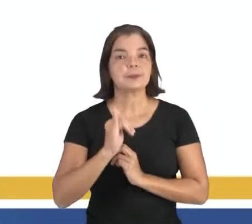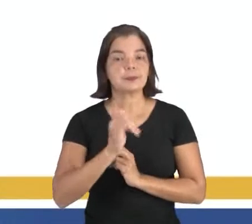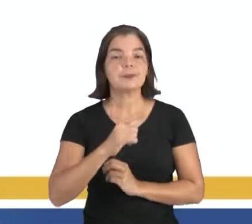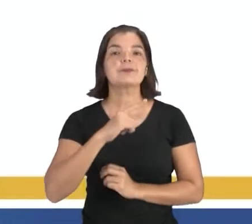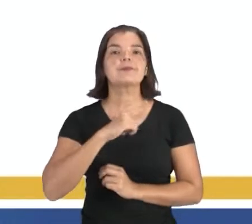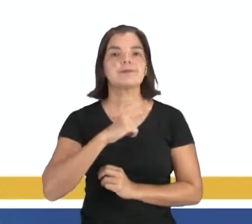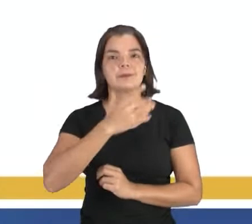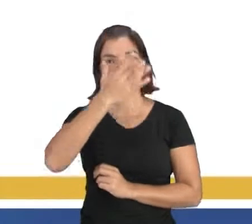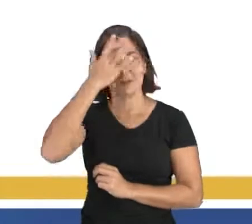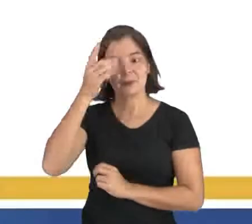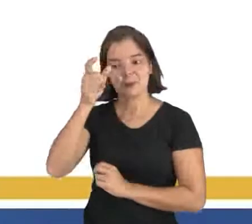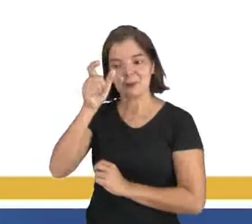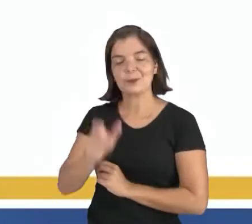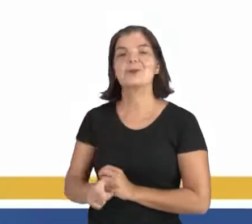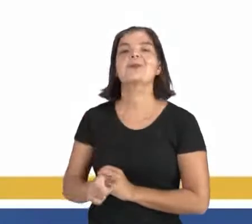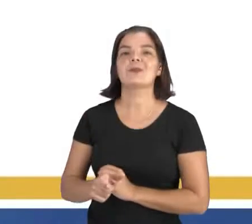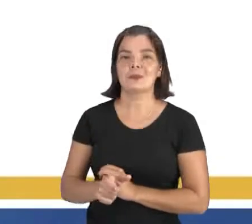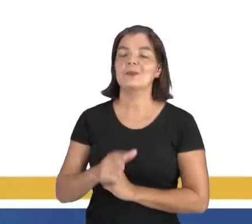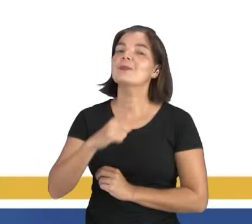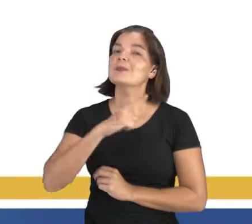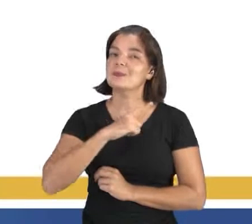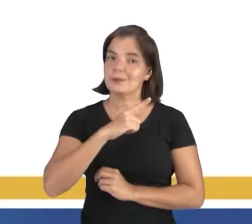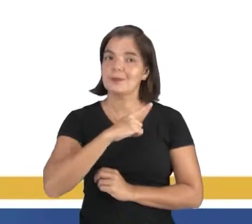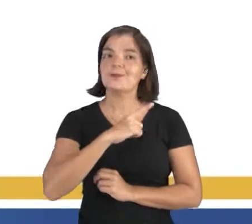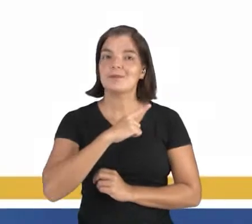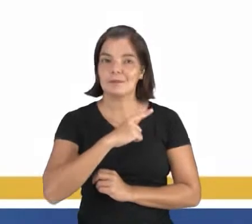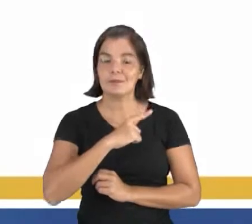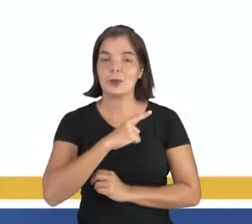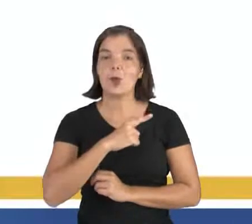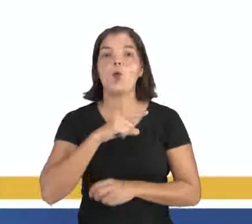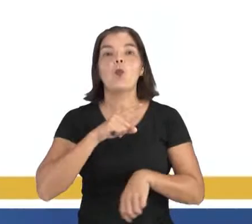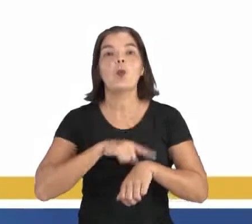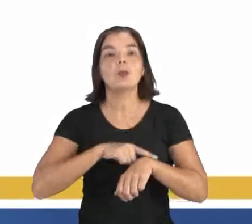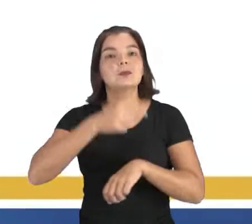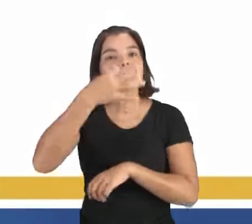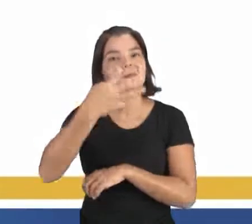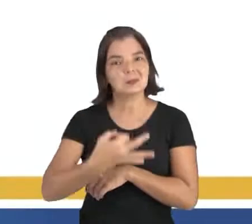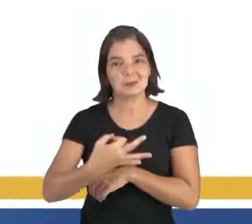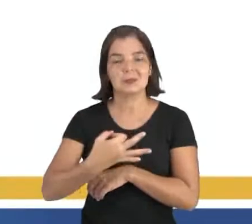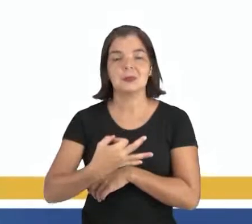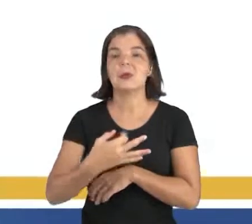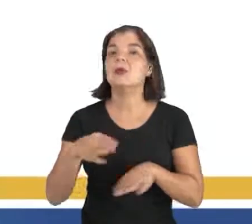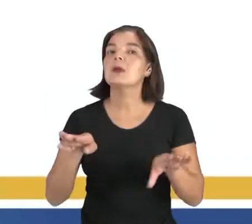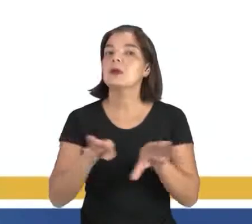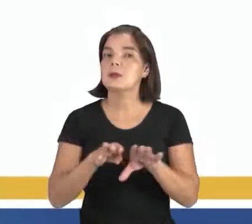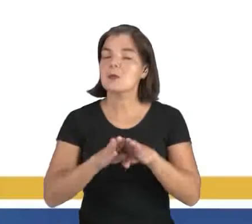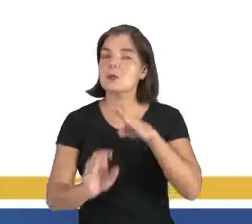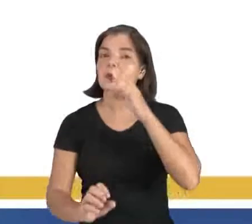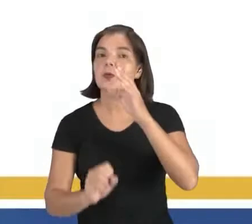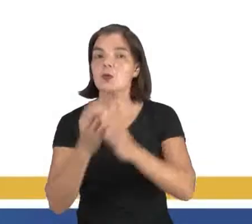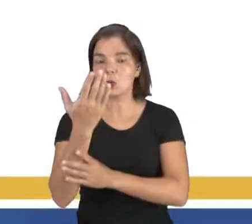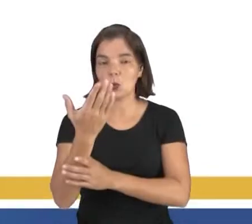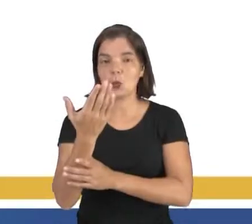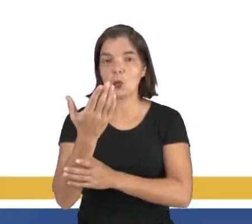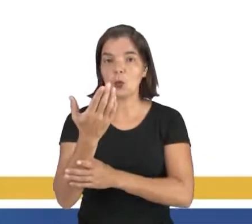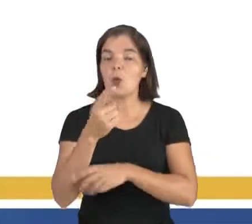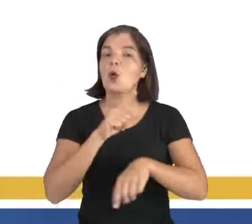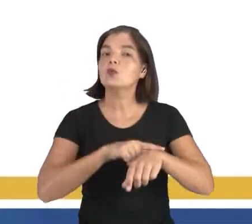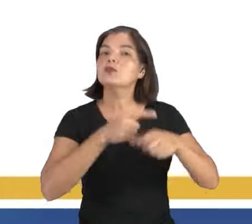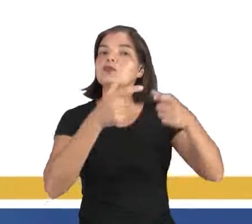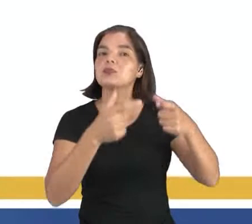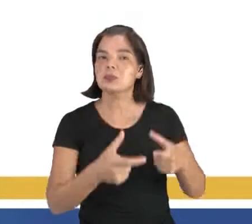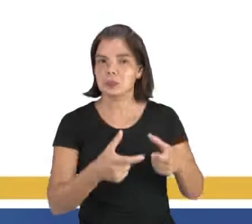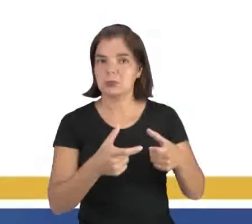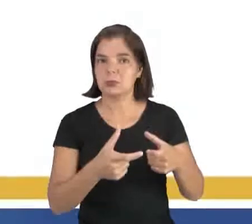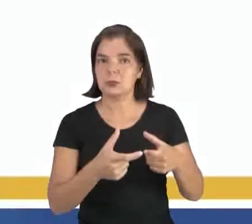possui personagens, ele possui um tempo específico e ele se realiza em um determinado